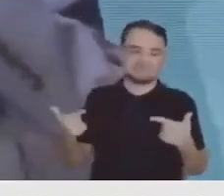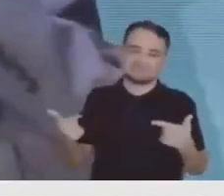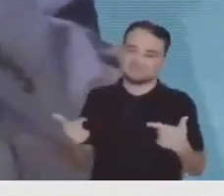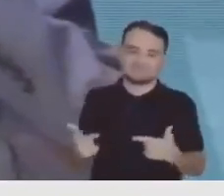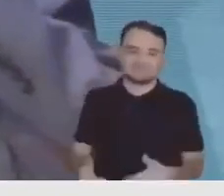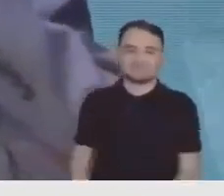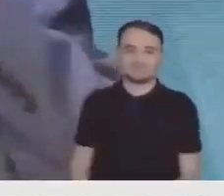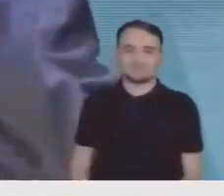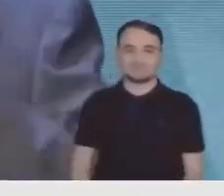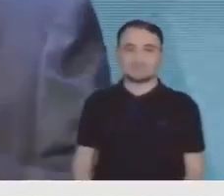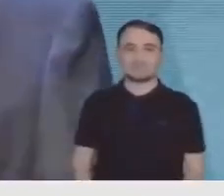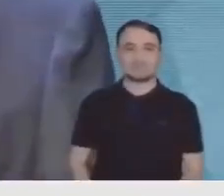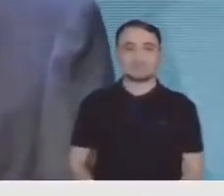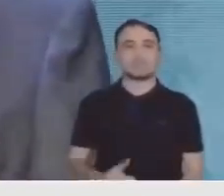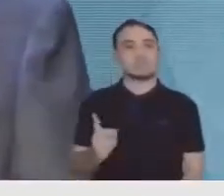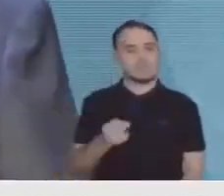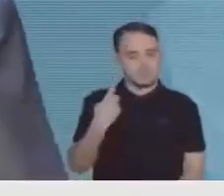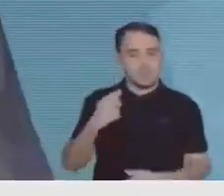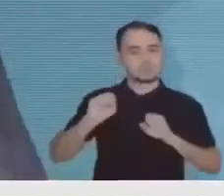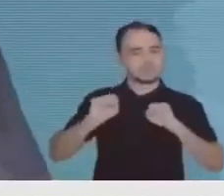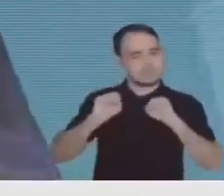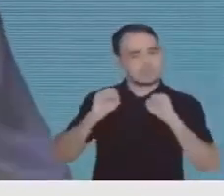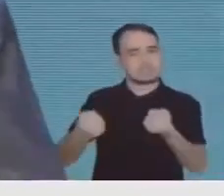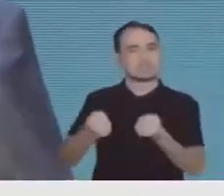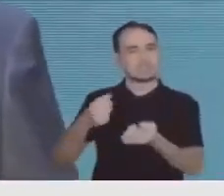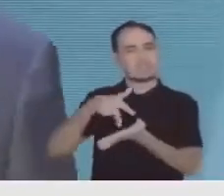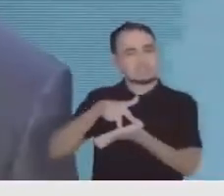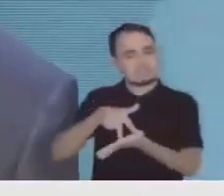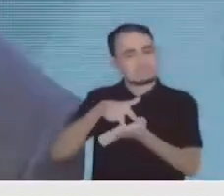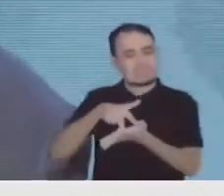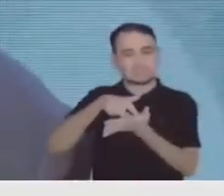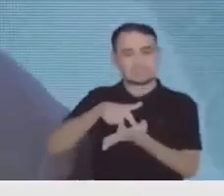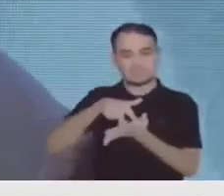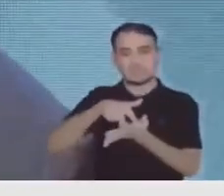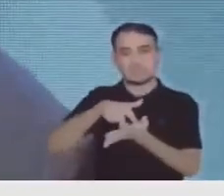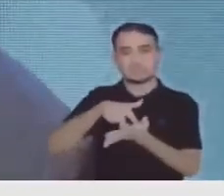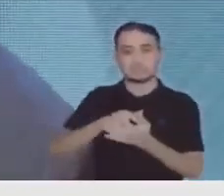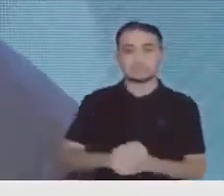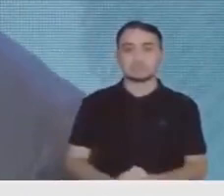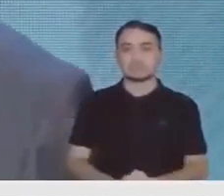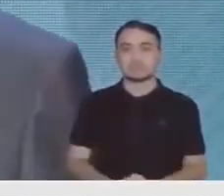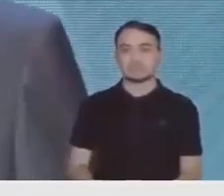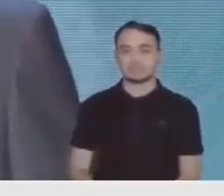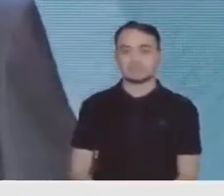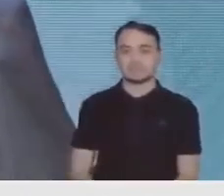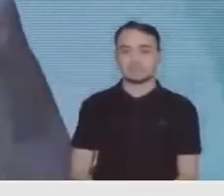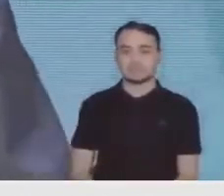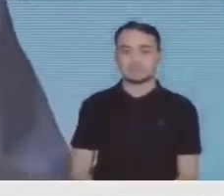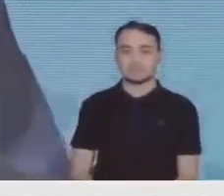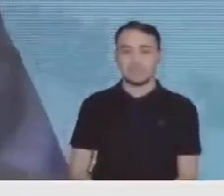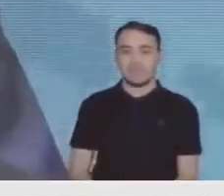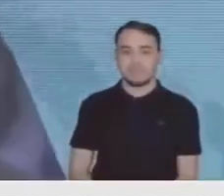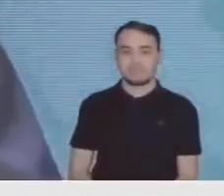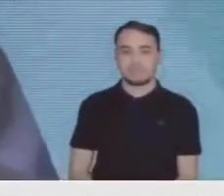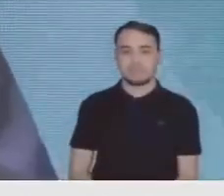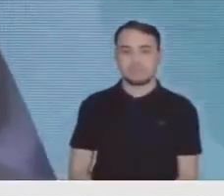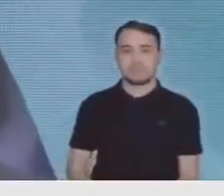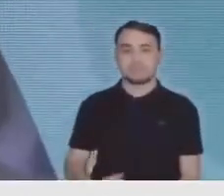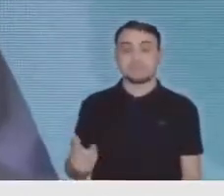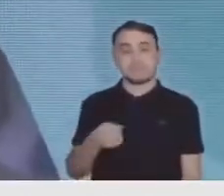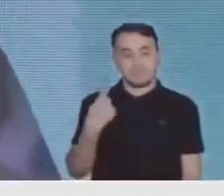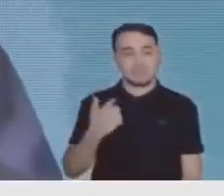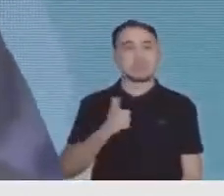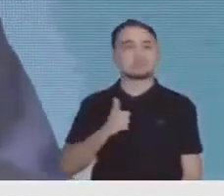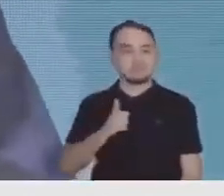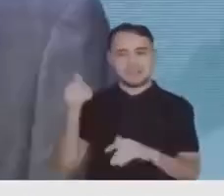certamente eu acho que o nosso legado é muito mais importante do que qualquer erro